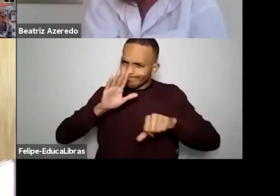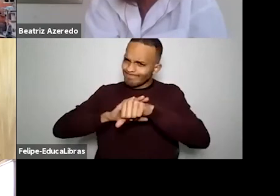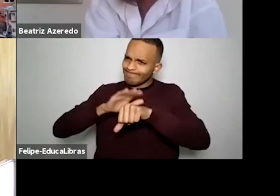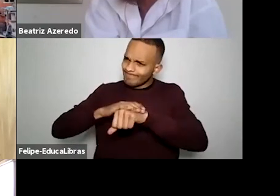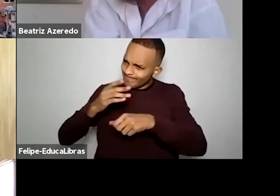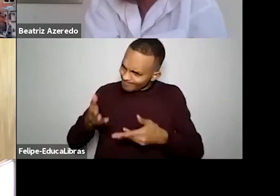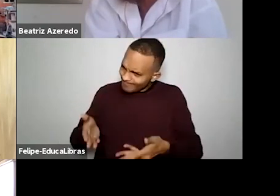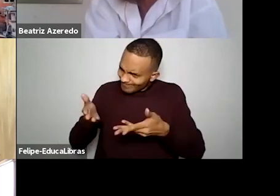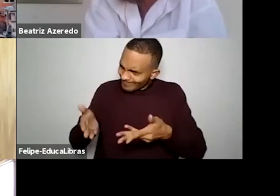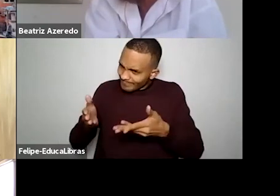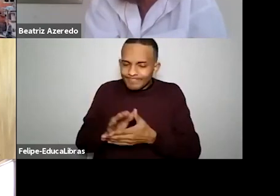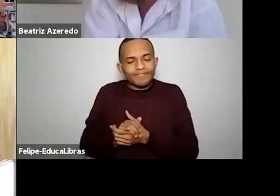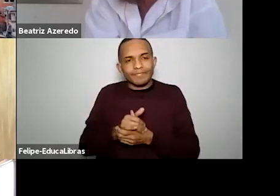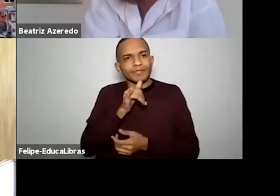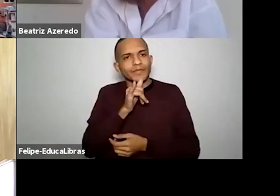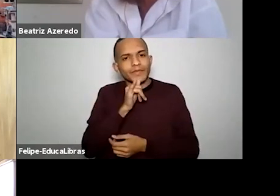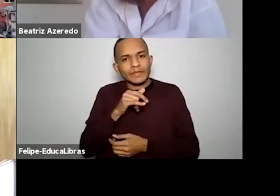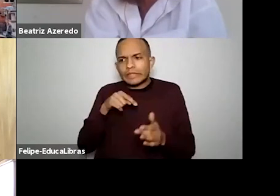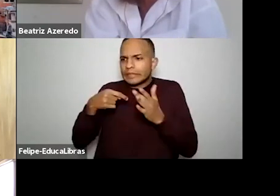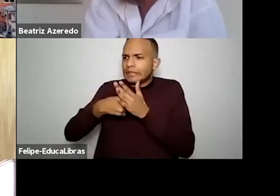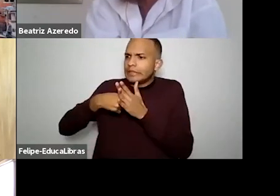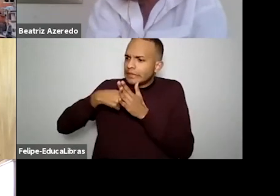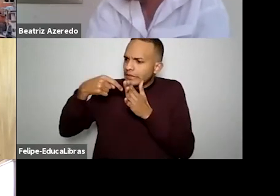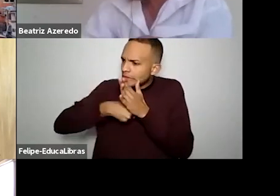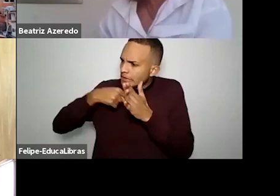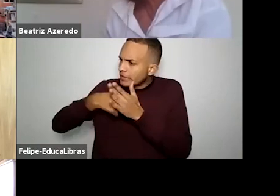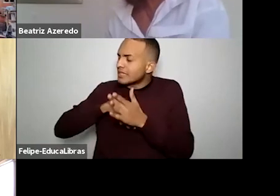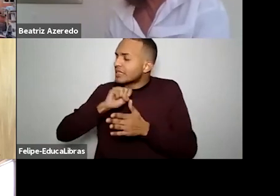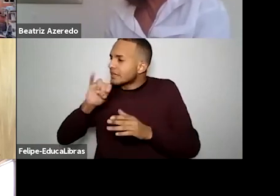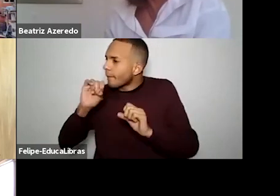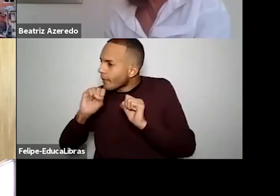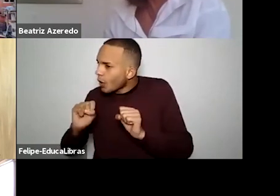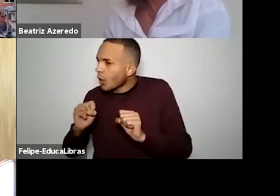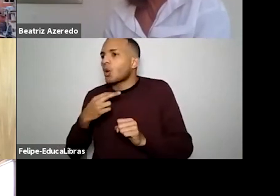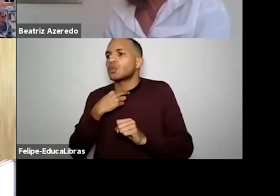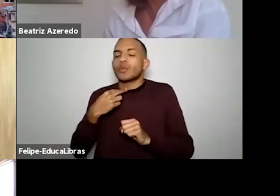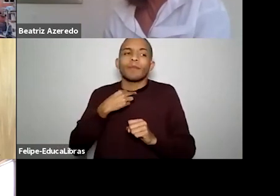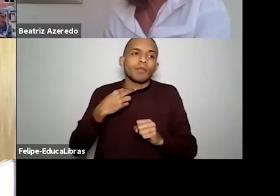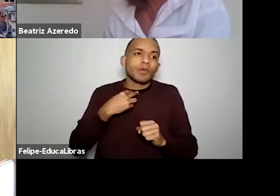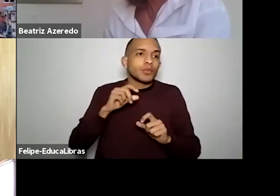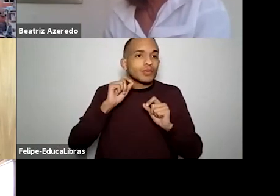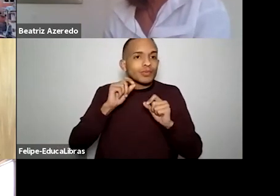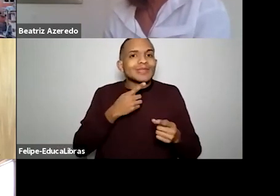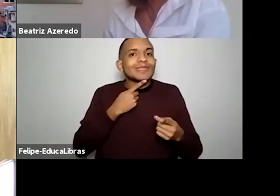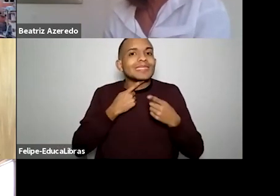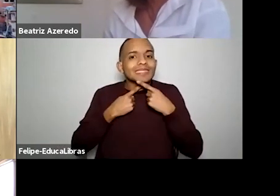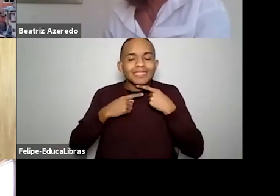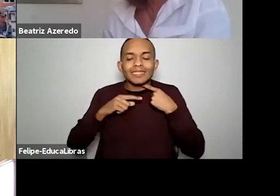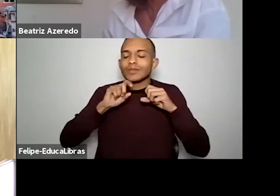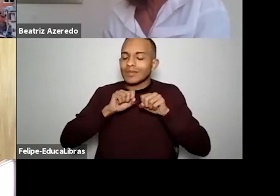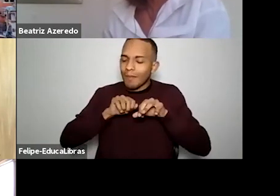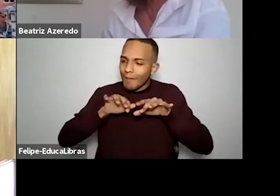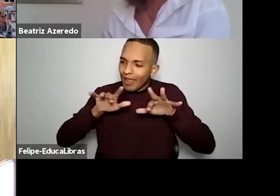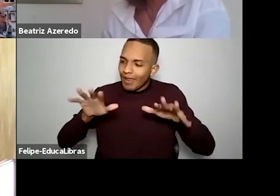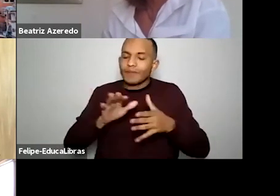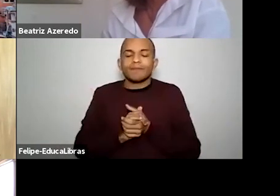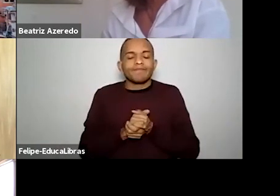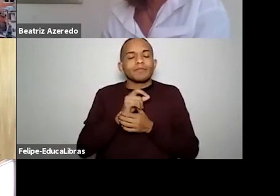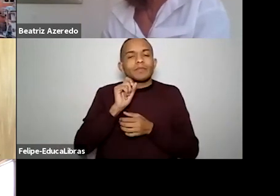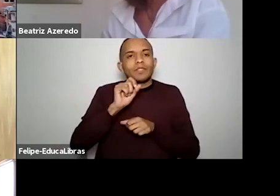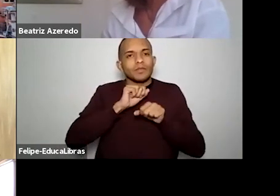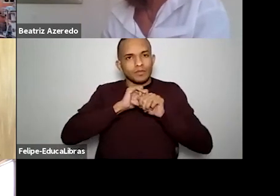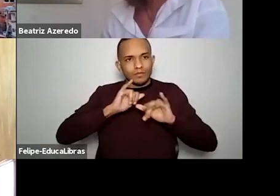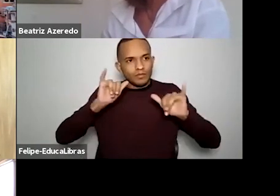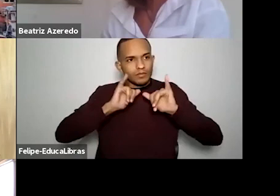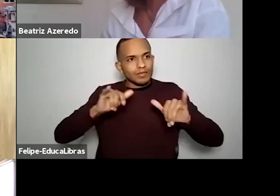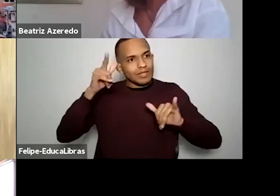tem a expectativa de que você precise perguntar para alguém se pode, se não pode. Eu acho que a nossa expectativa é que isso prolifere. Eu acho que já vale deixar essa mensagem, porque senão amanhã